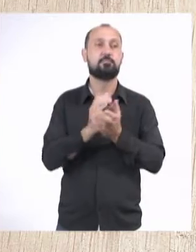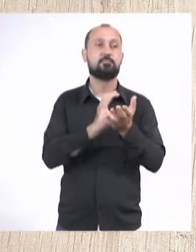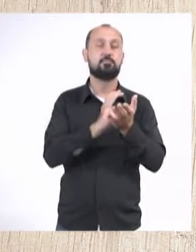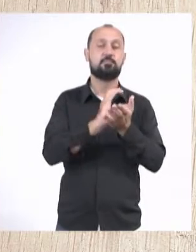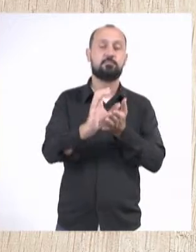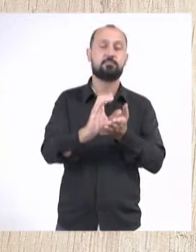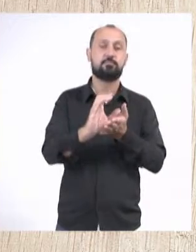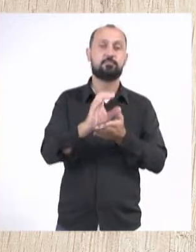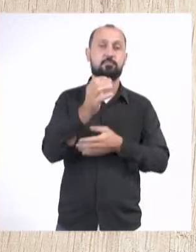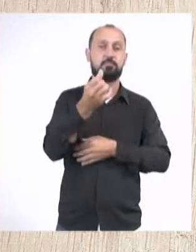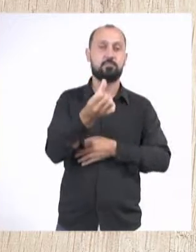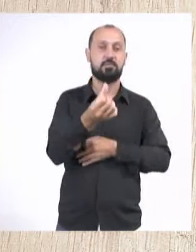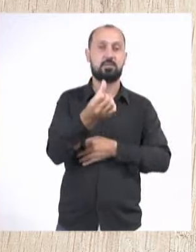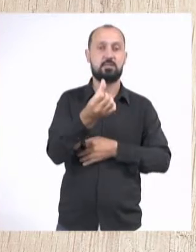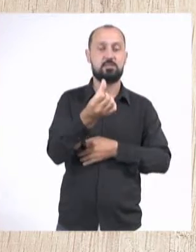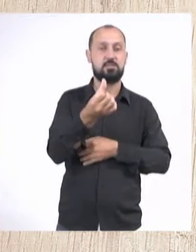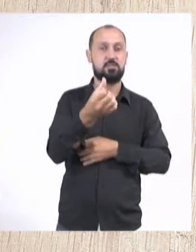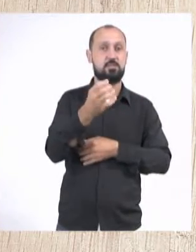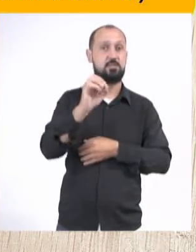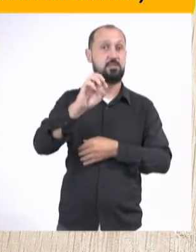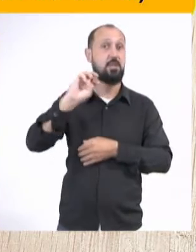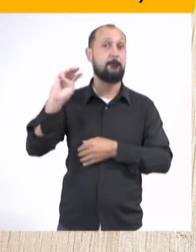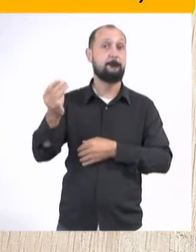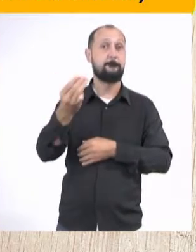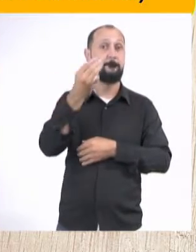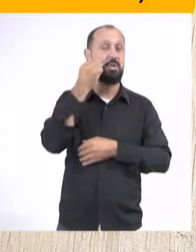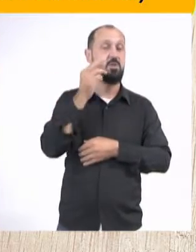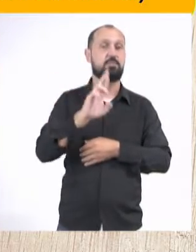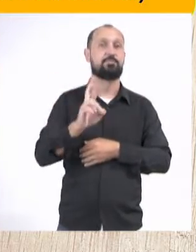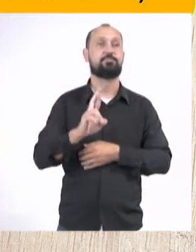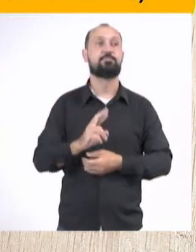investimento em torno de 60 milhões de reais.